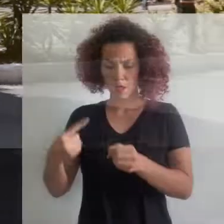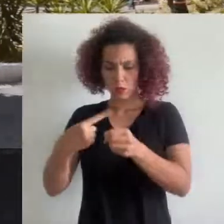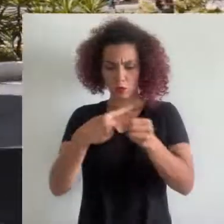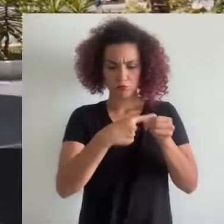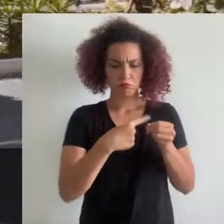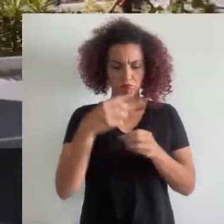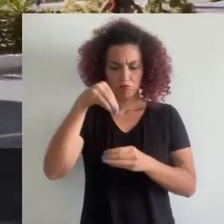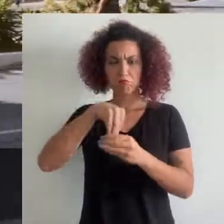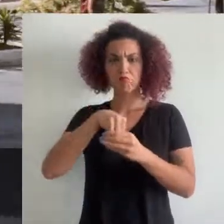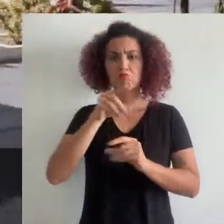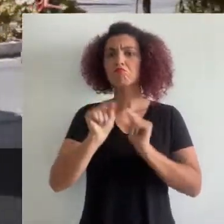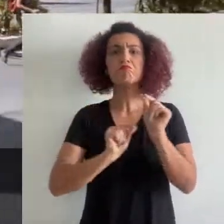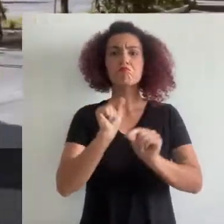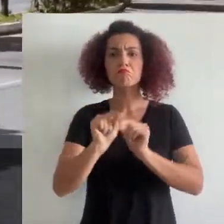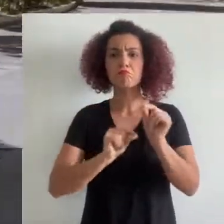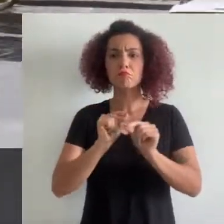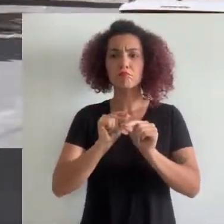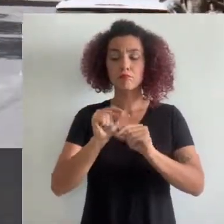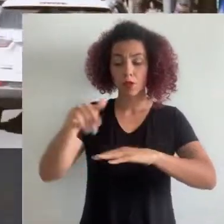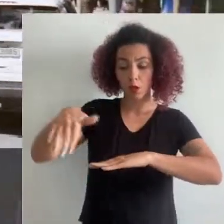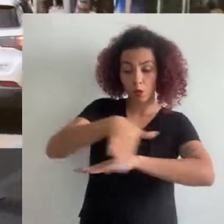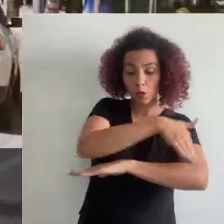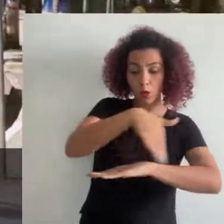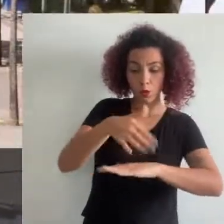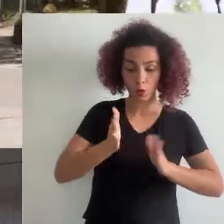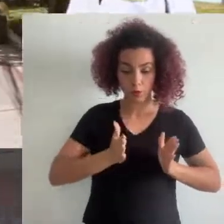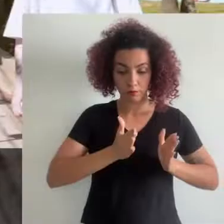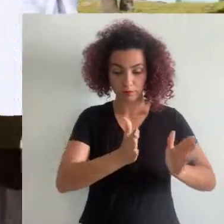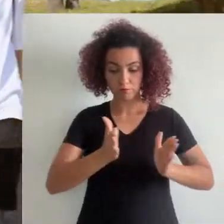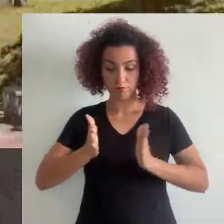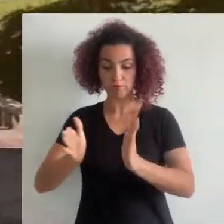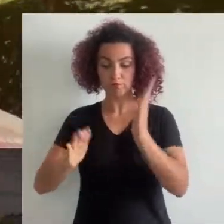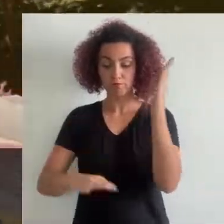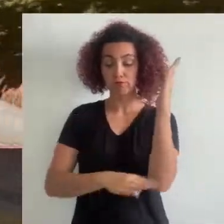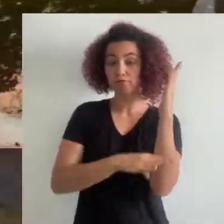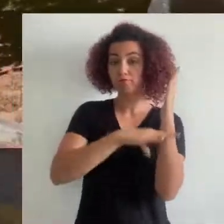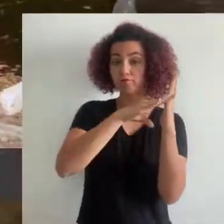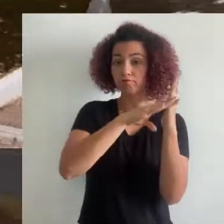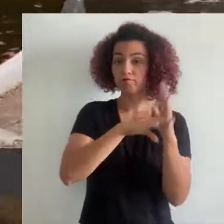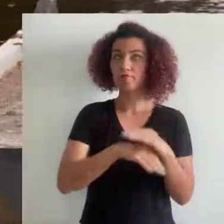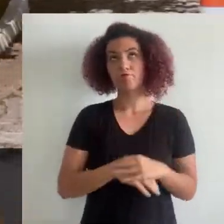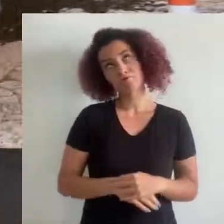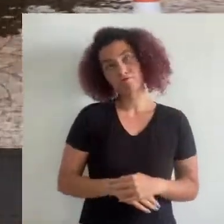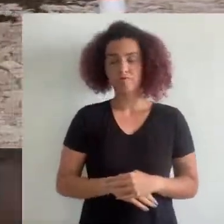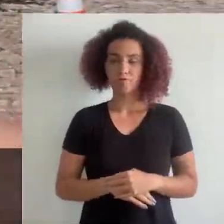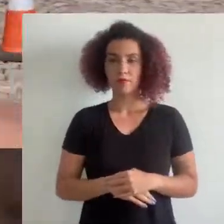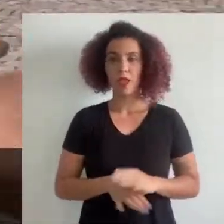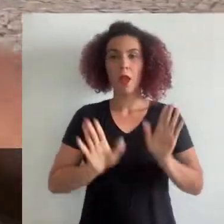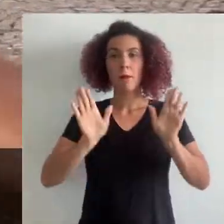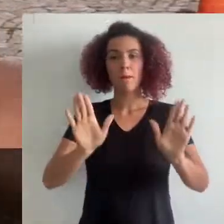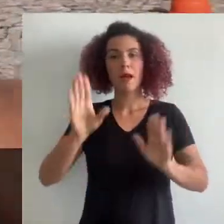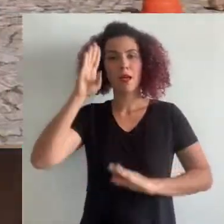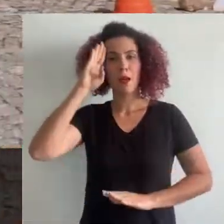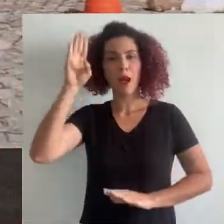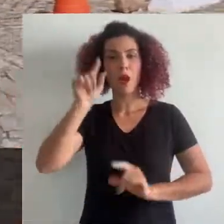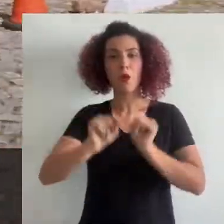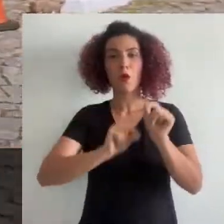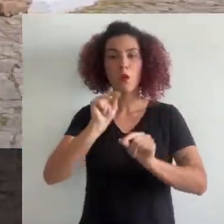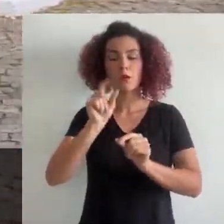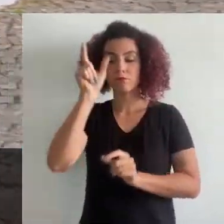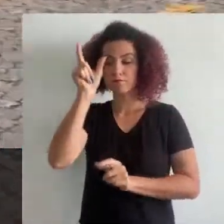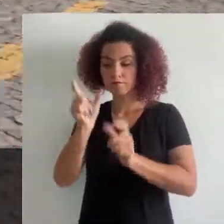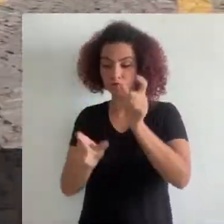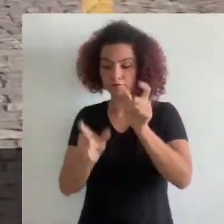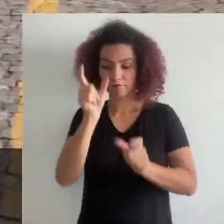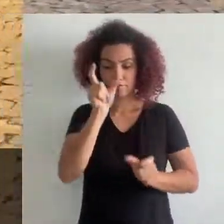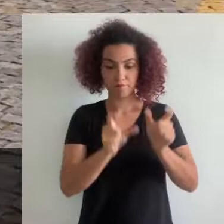do que uma cidade é formada. Ruas, becos, prédios? Talvez, mas principalmente por pessoas e